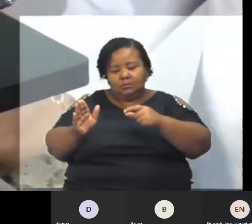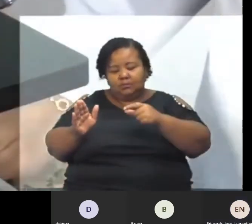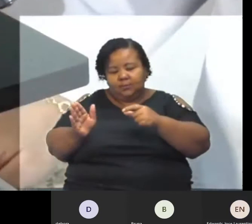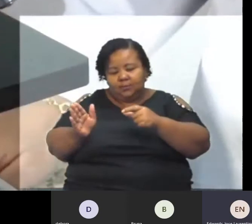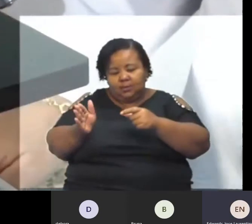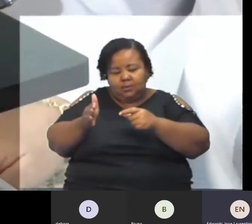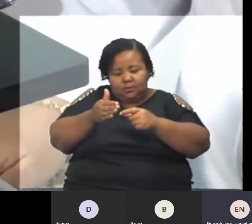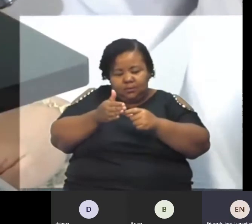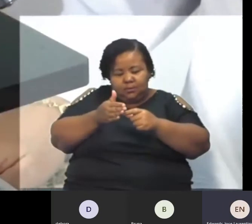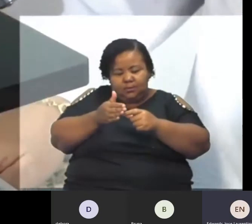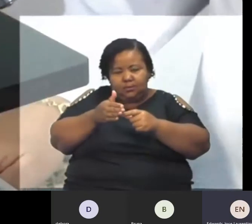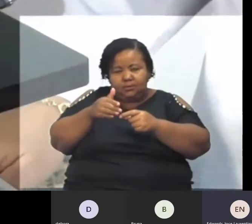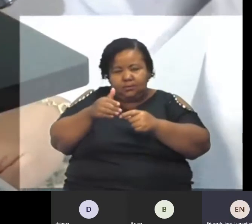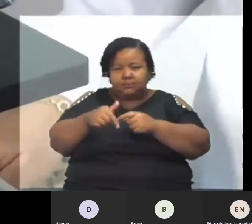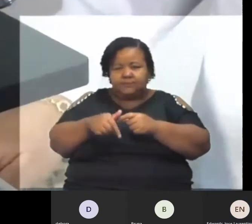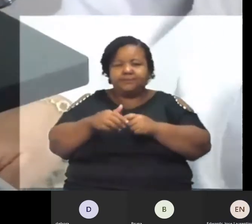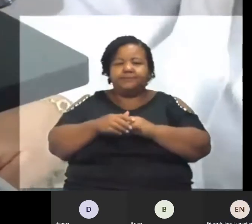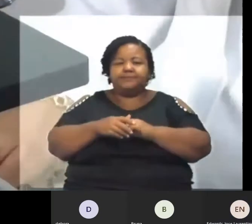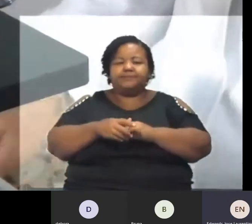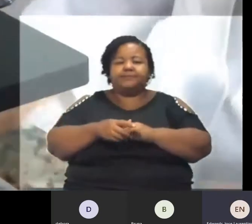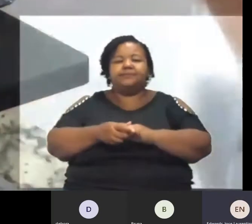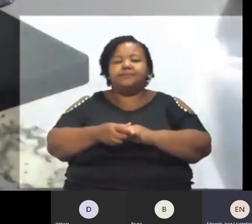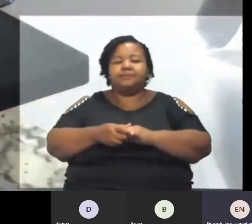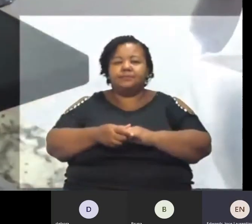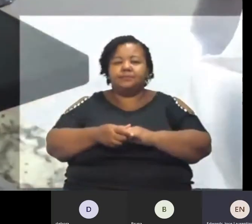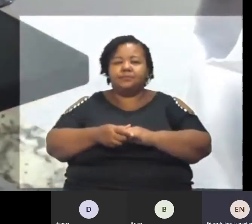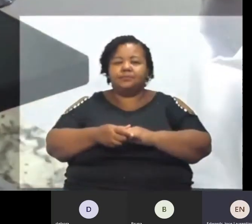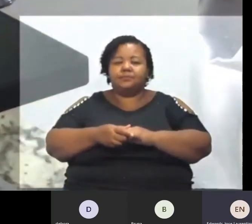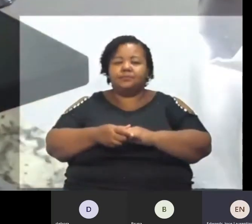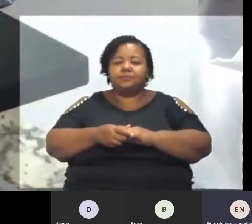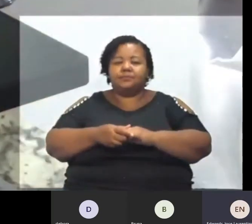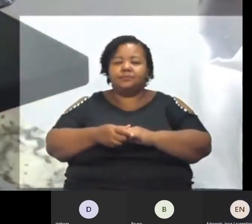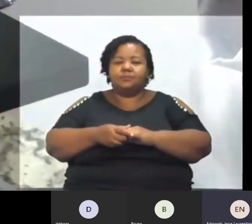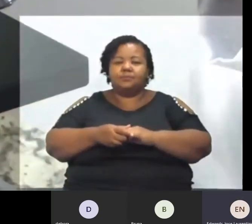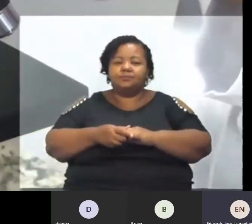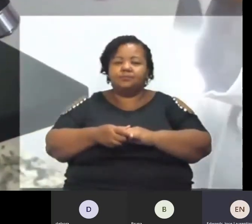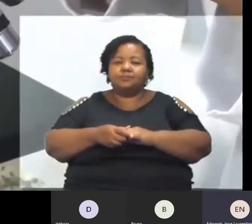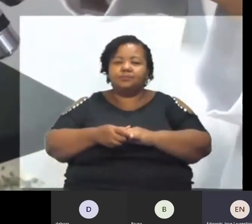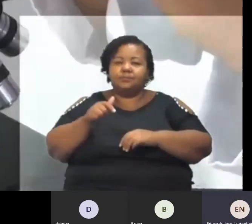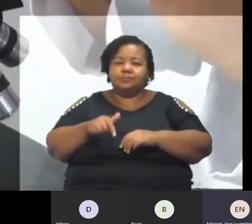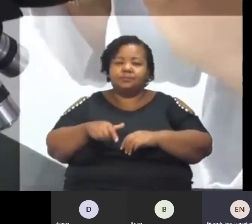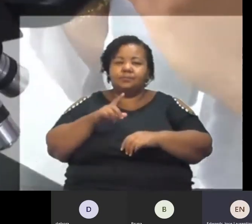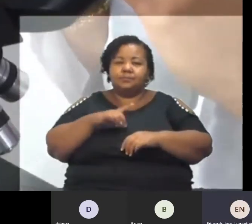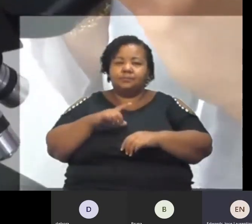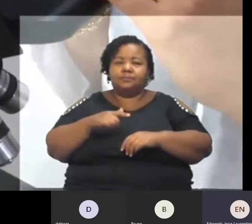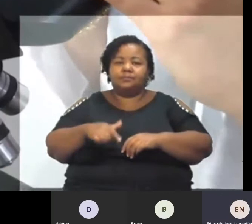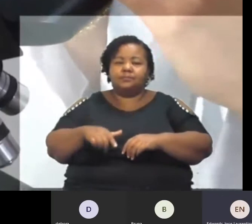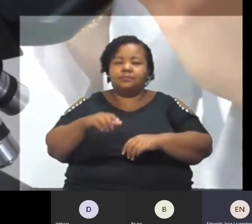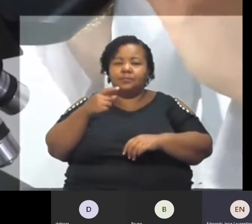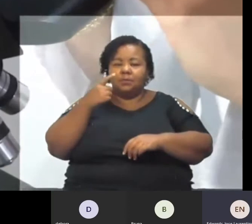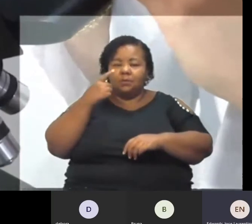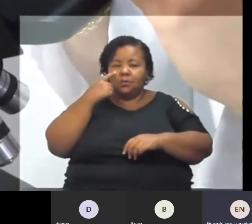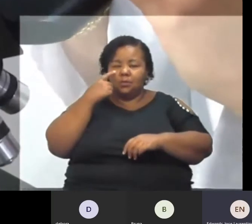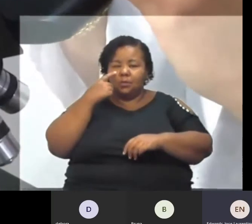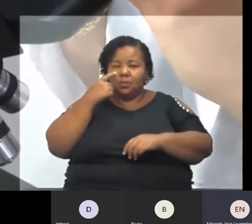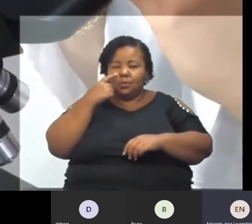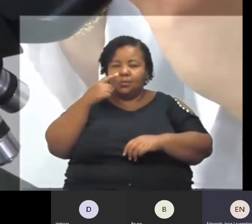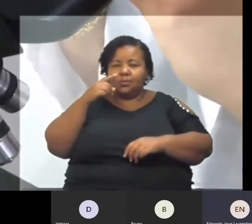e fechar a pinça. Bom, aqui nós temos a ocular.